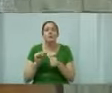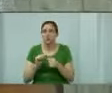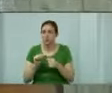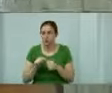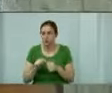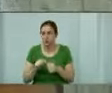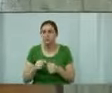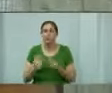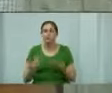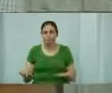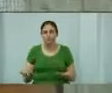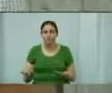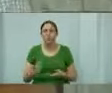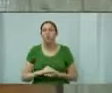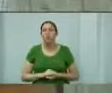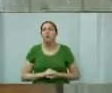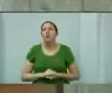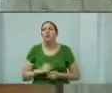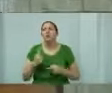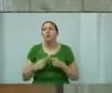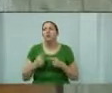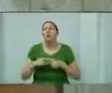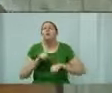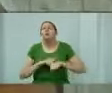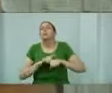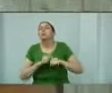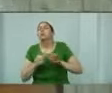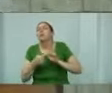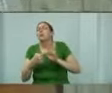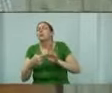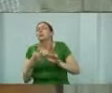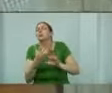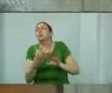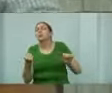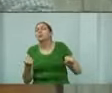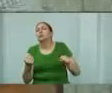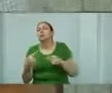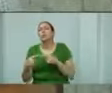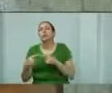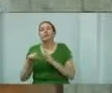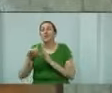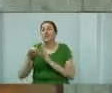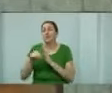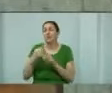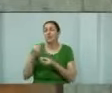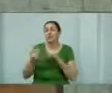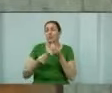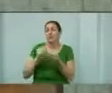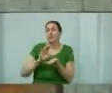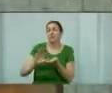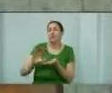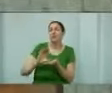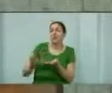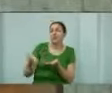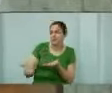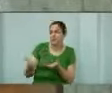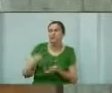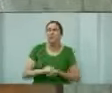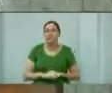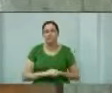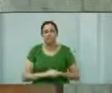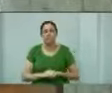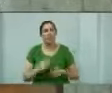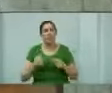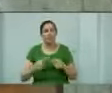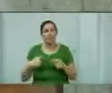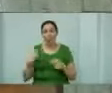as receitas, Edson, nós temos que ter muito cuidado, porque a gente olha lá no final, poxa, mas é que nós temos uma cidade que tem uma qualidade